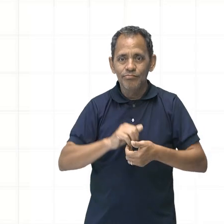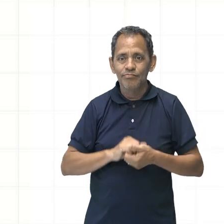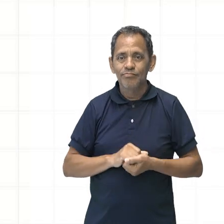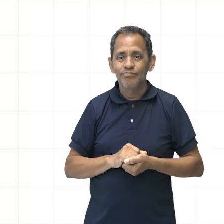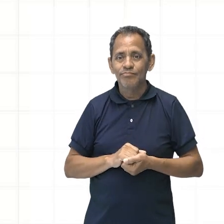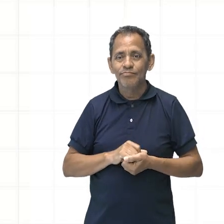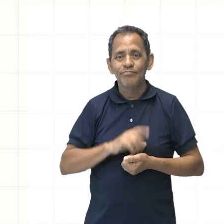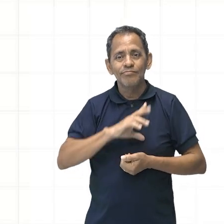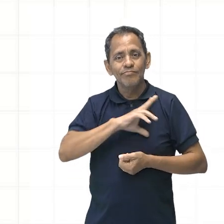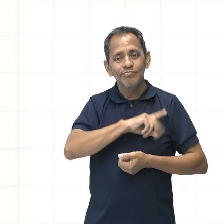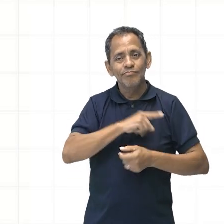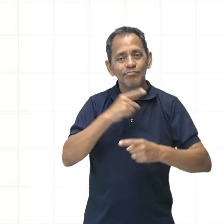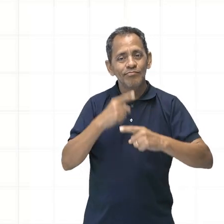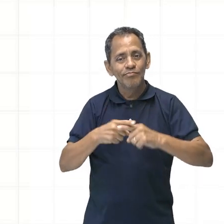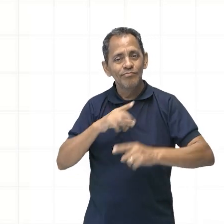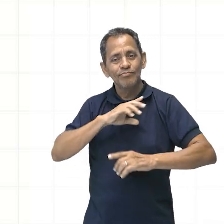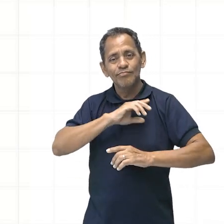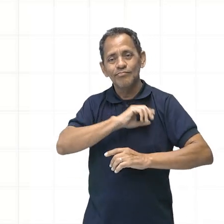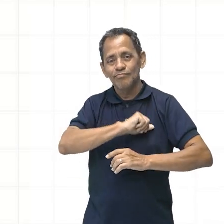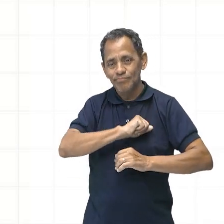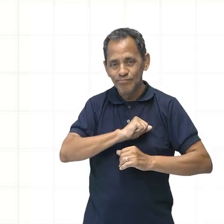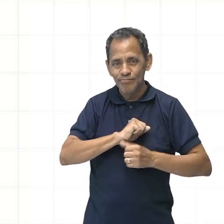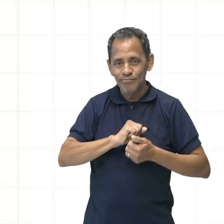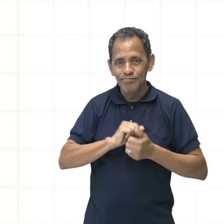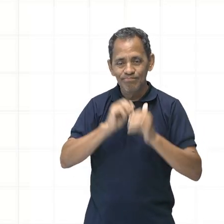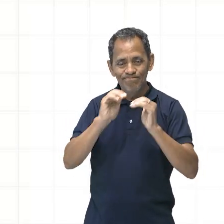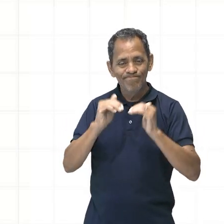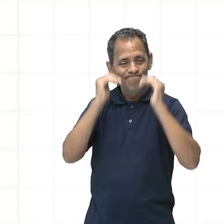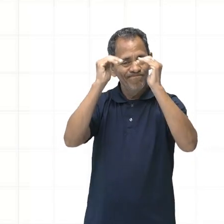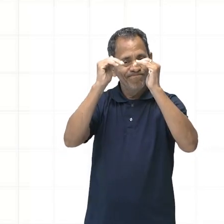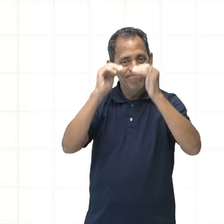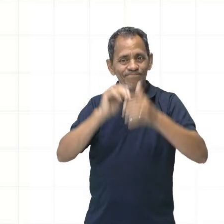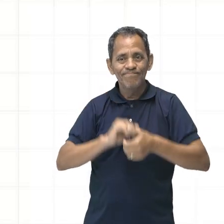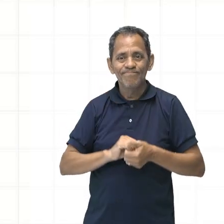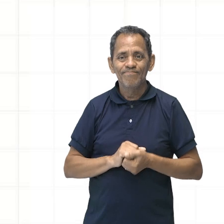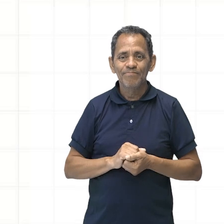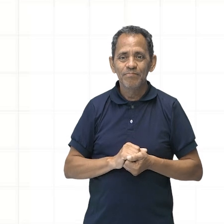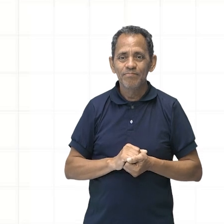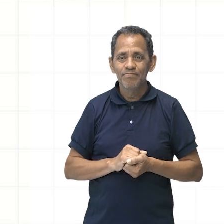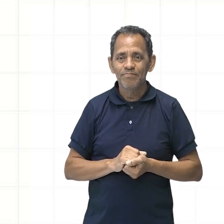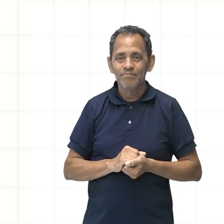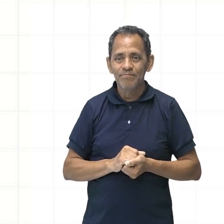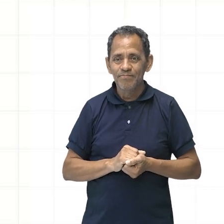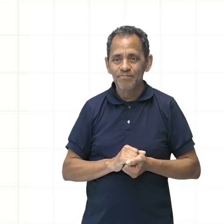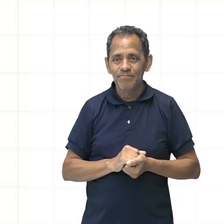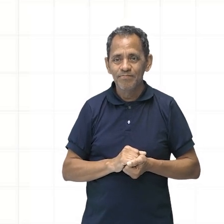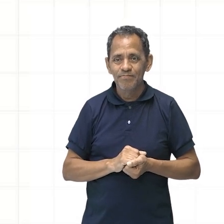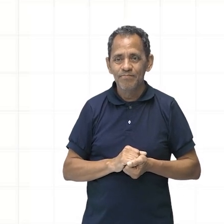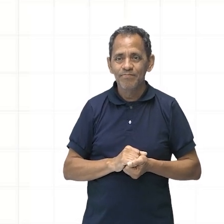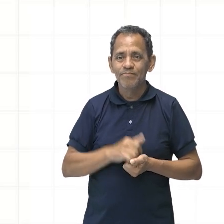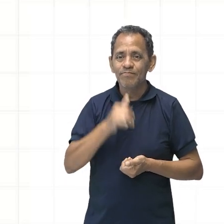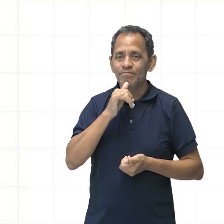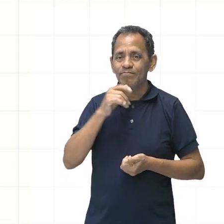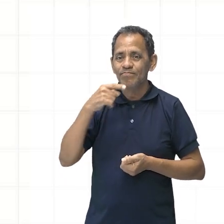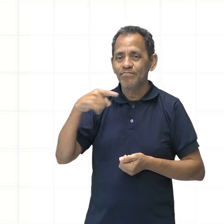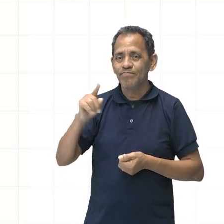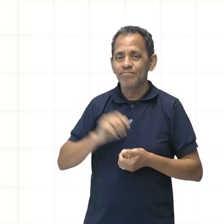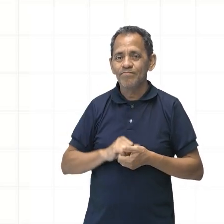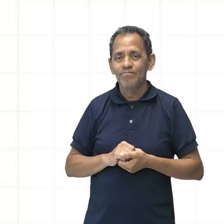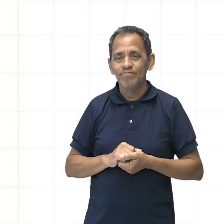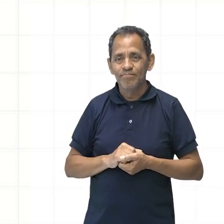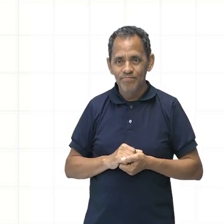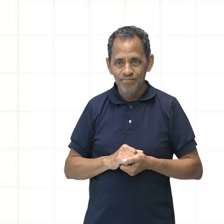de amor, porque o amor está no A. Vamos a mais um exemplo. Questão de